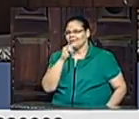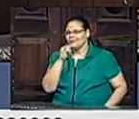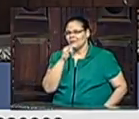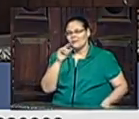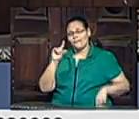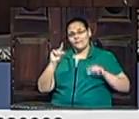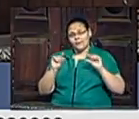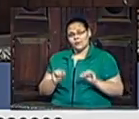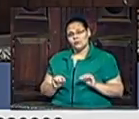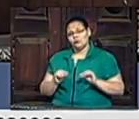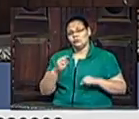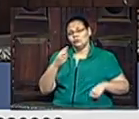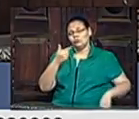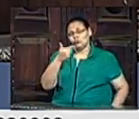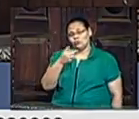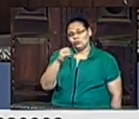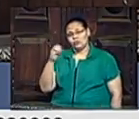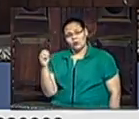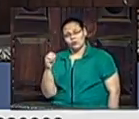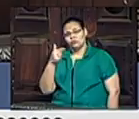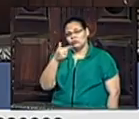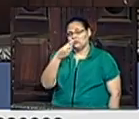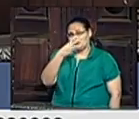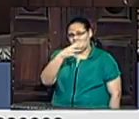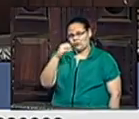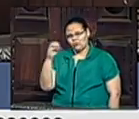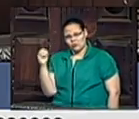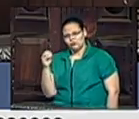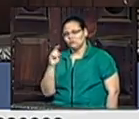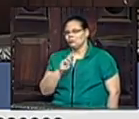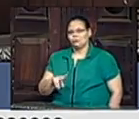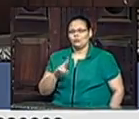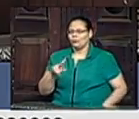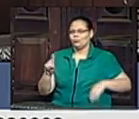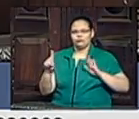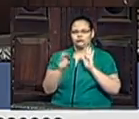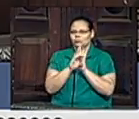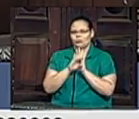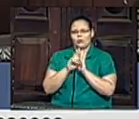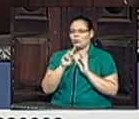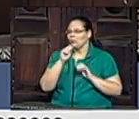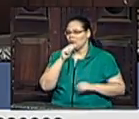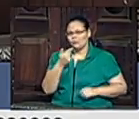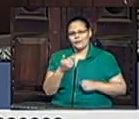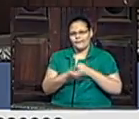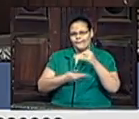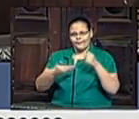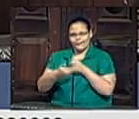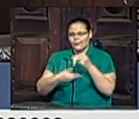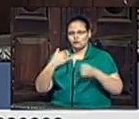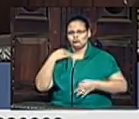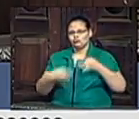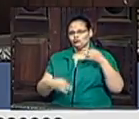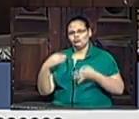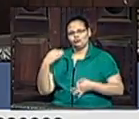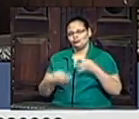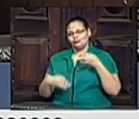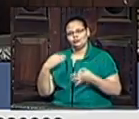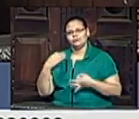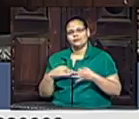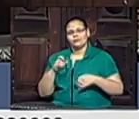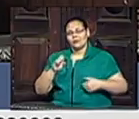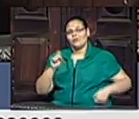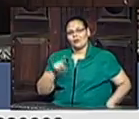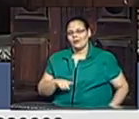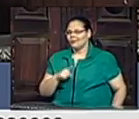200 a 300. Quer dizer, além de ser inconstitucional, além de não ter base jurídica que sustente, ele